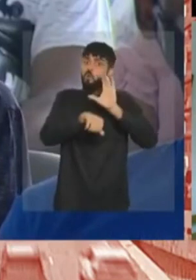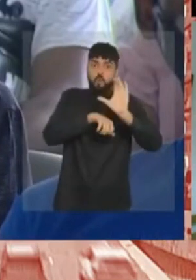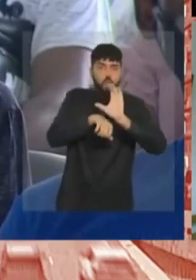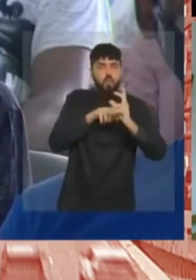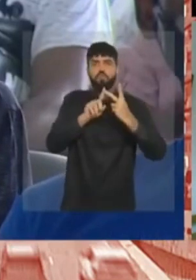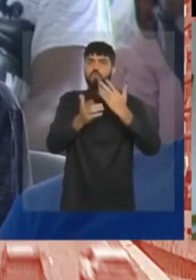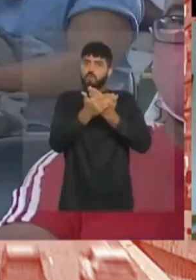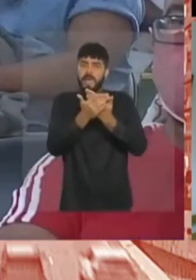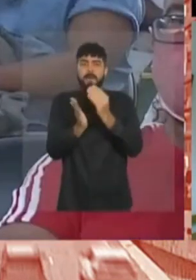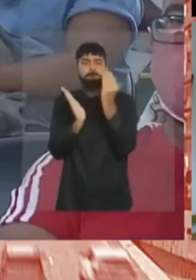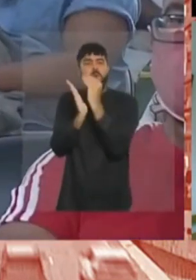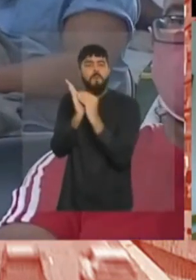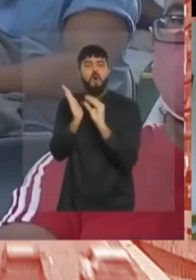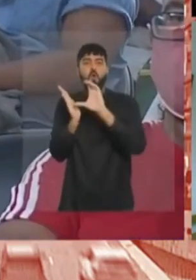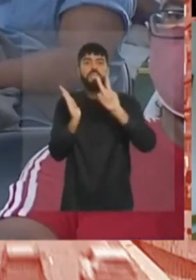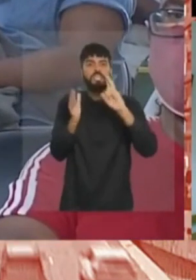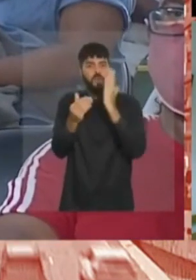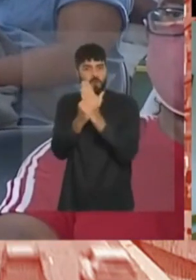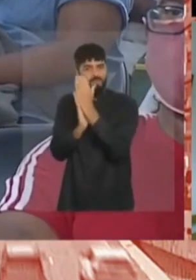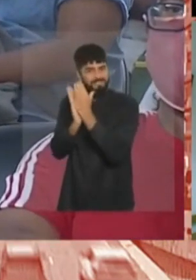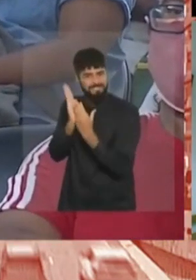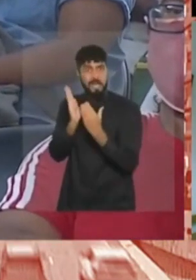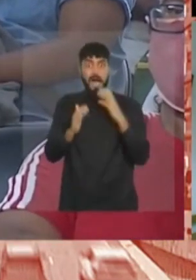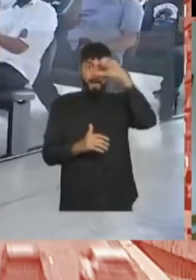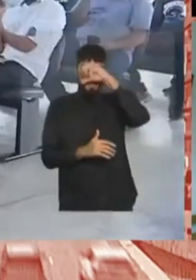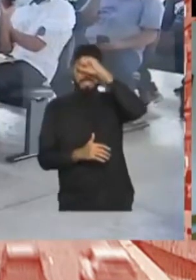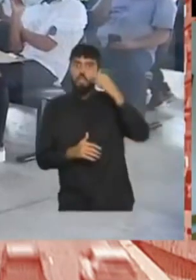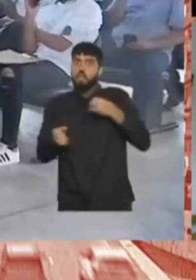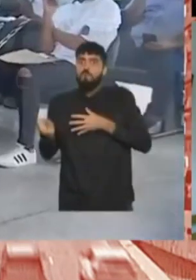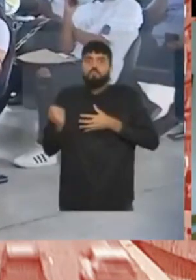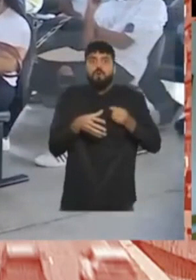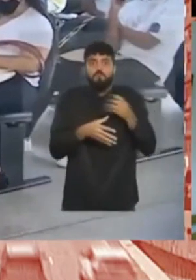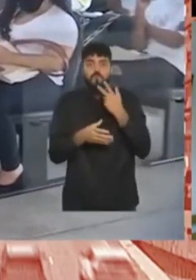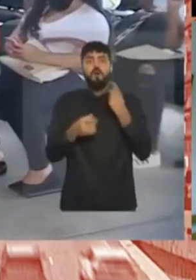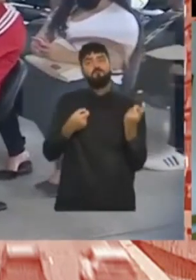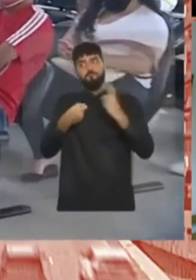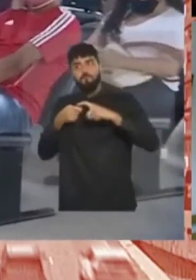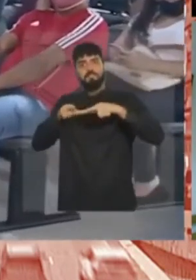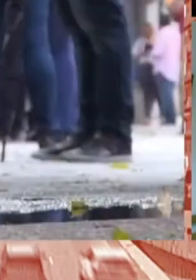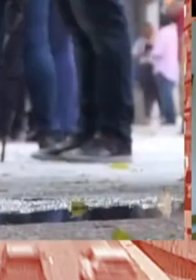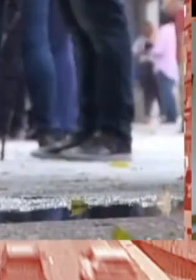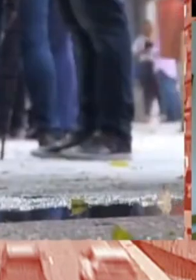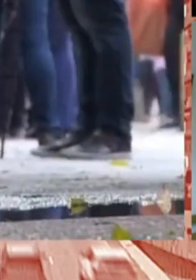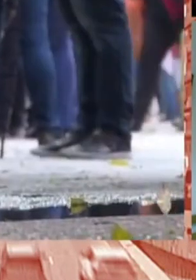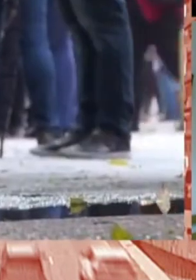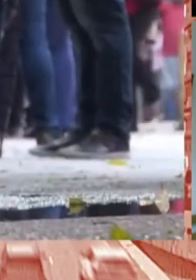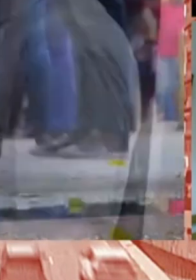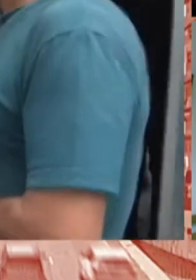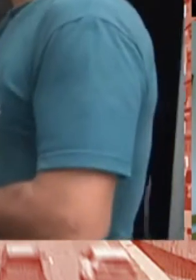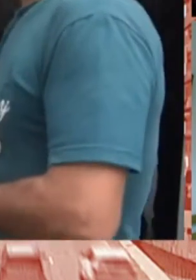reforma trabalhista espanhol é atual né ela Altera a tendência